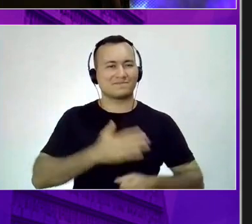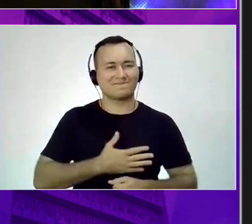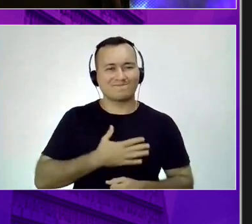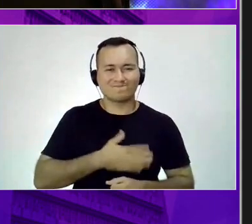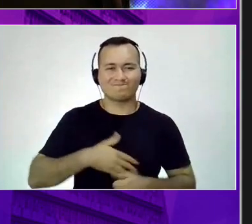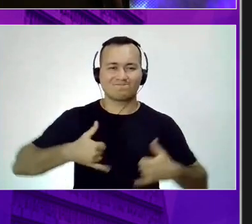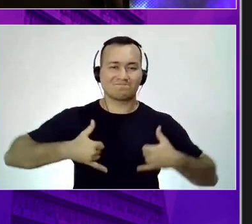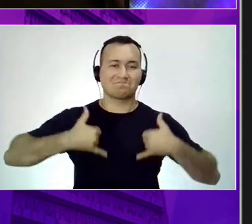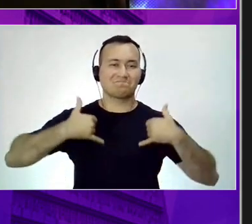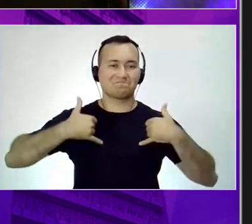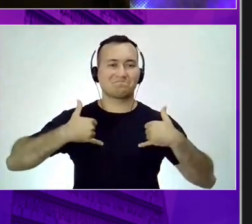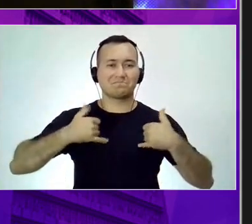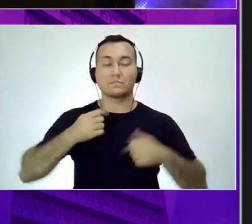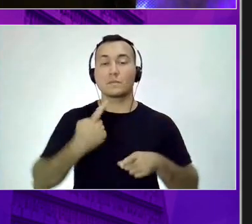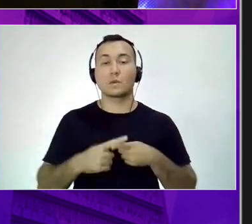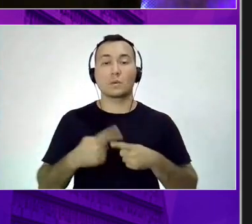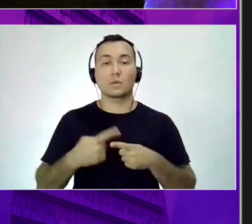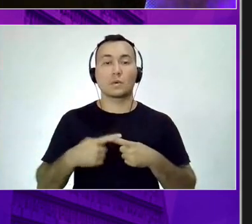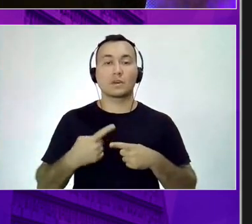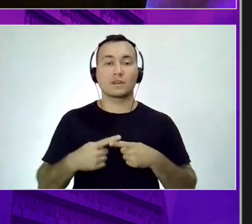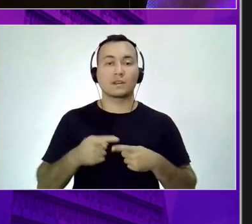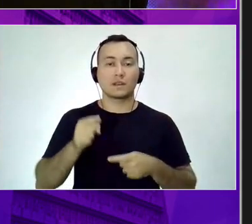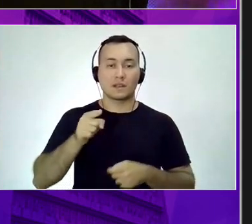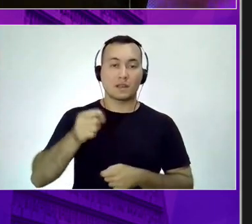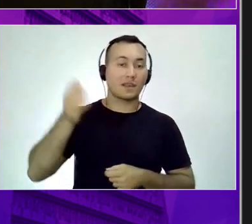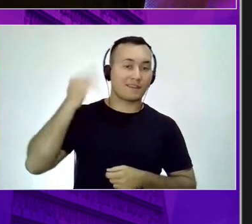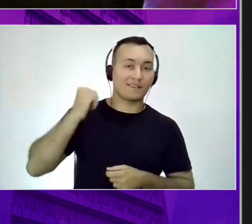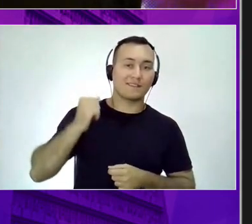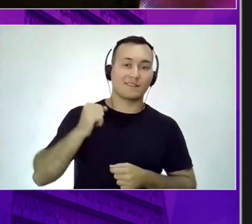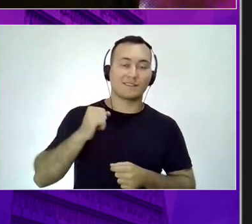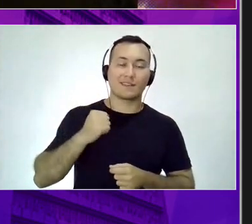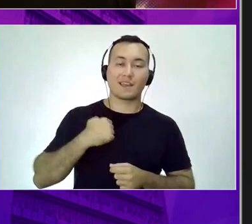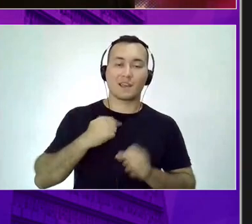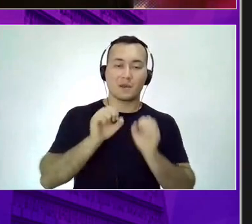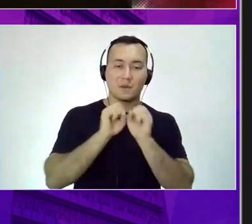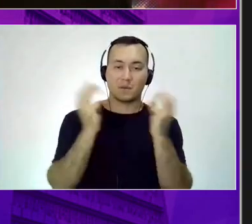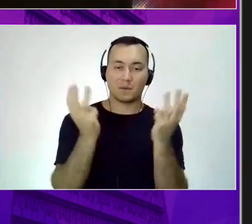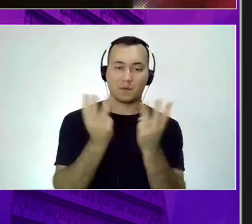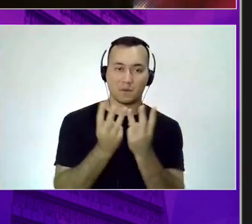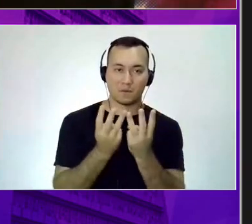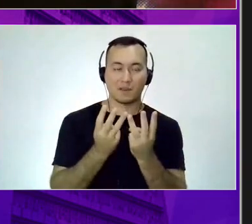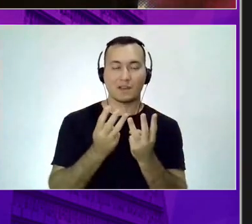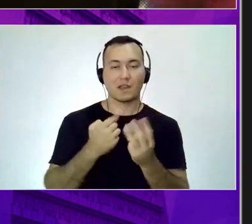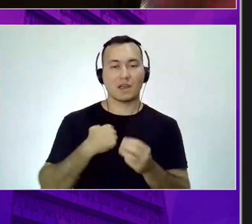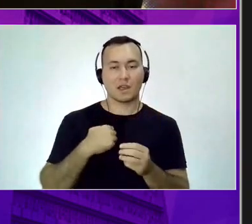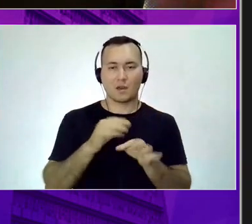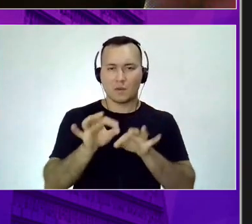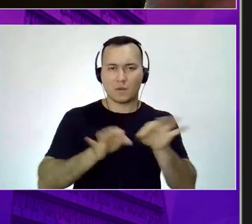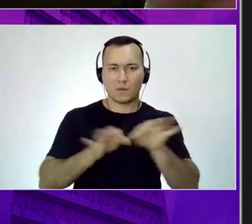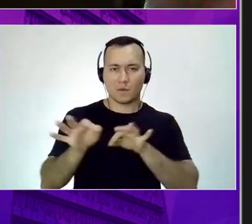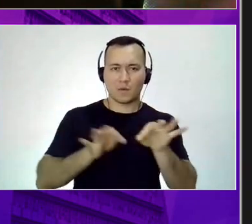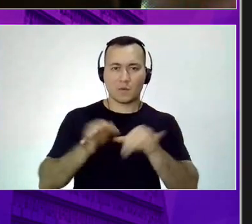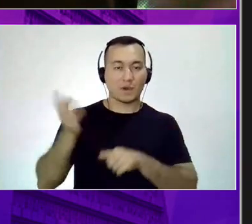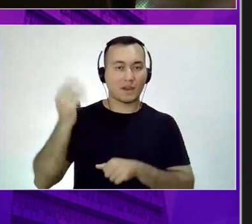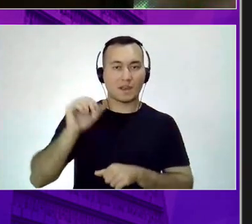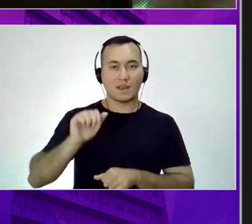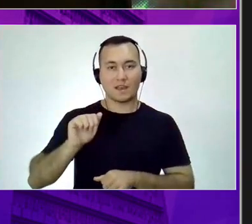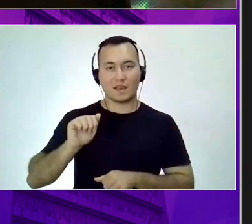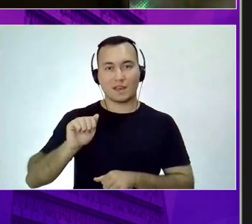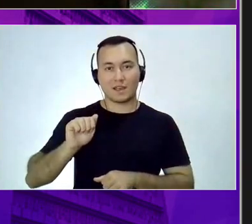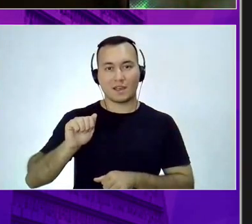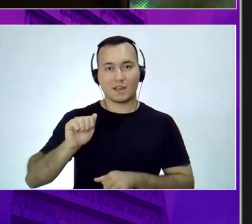foi o primeiro workshop que, dentro da AWS, eu tomo conta, que é justamente o workshop de como